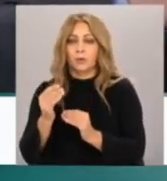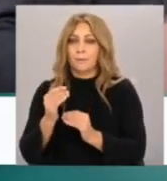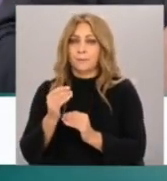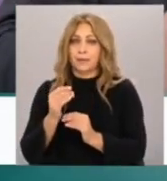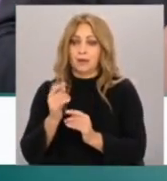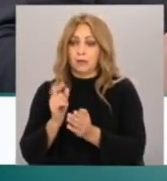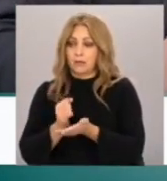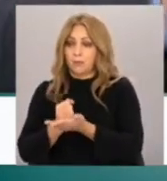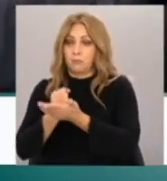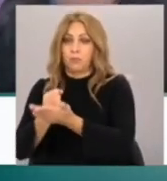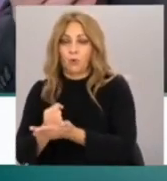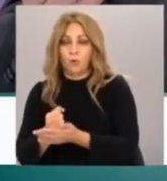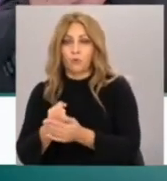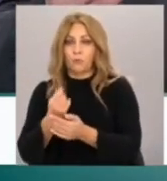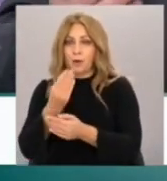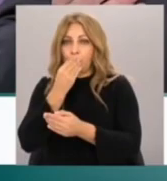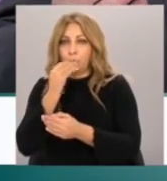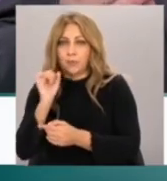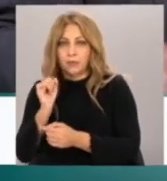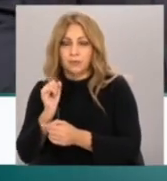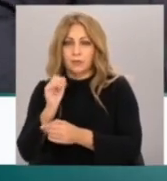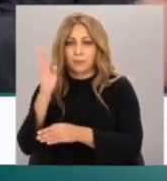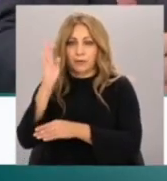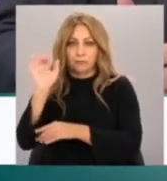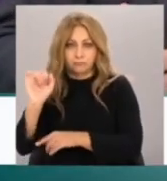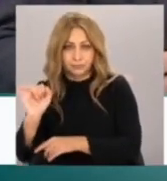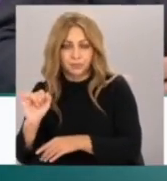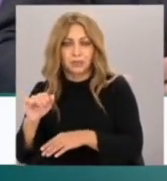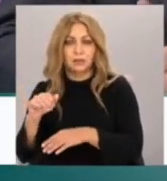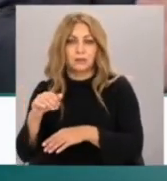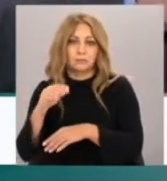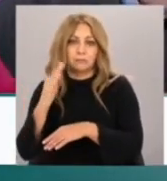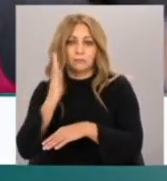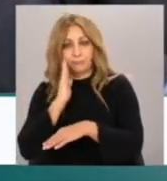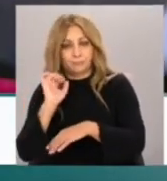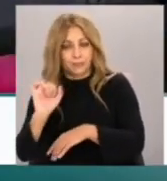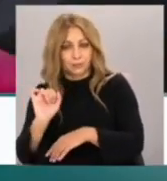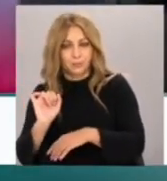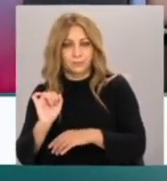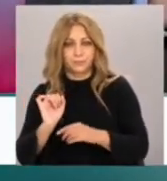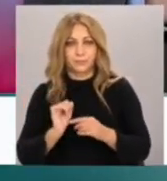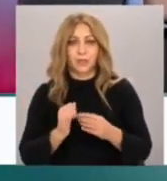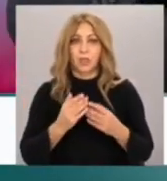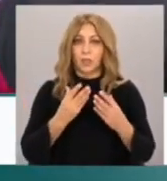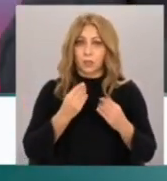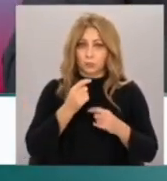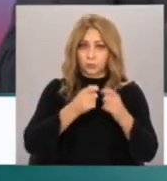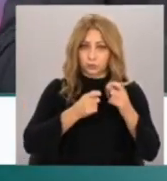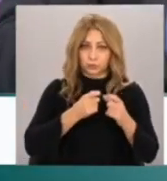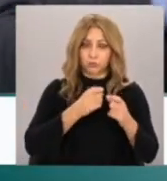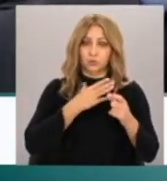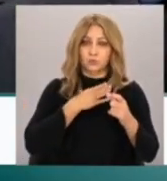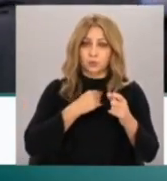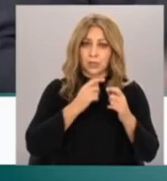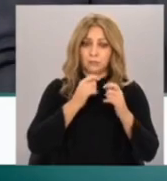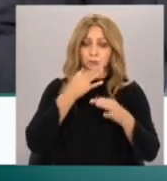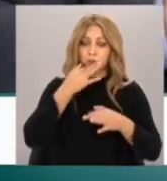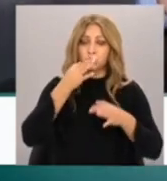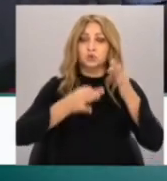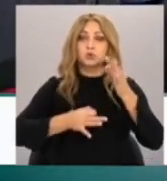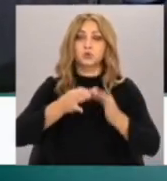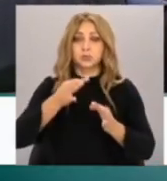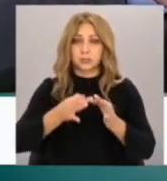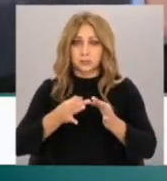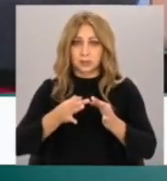residências e o certamente e muita outra gente gostaria de contribuir para fazer essa Justiça geracional entre